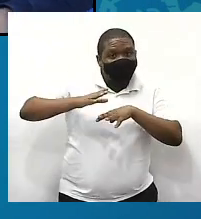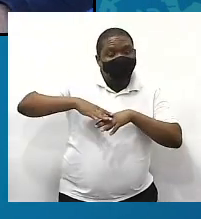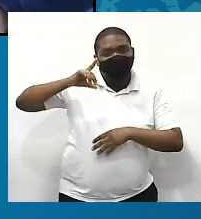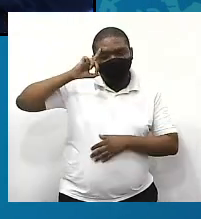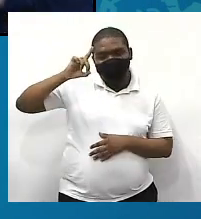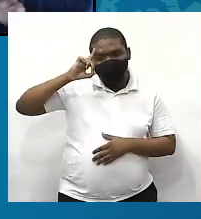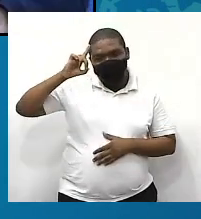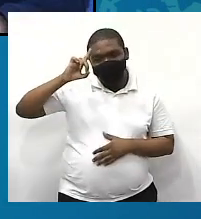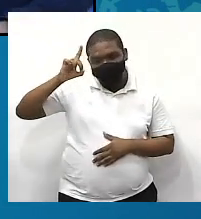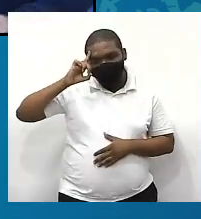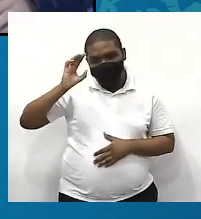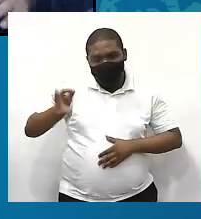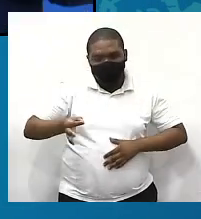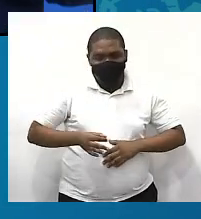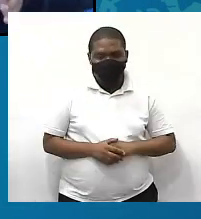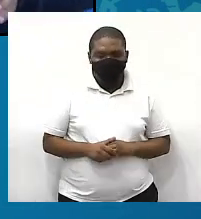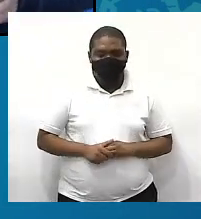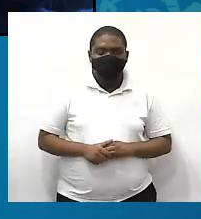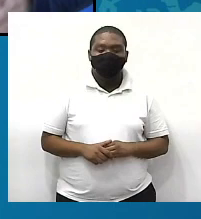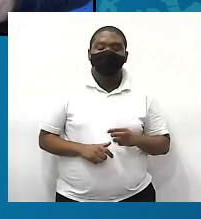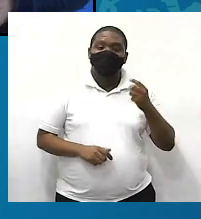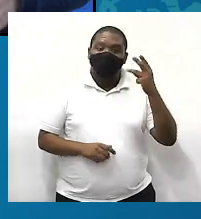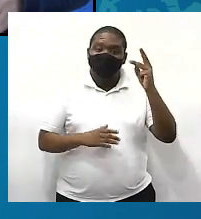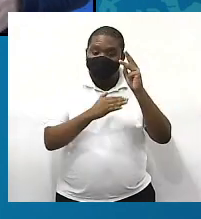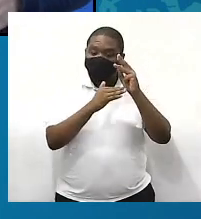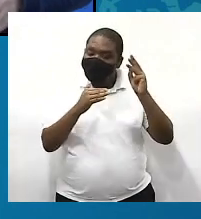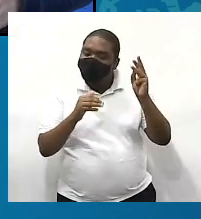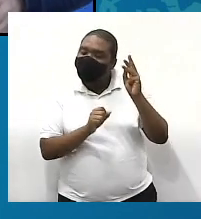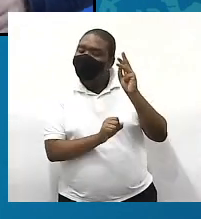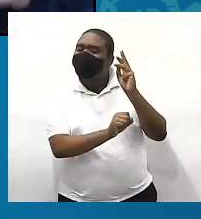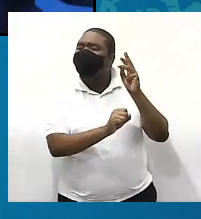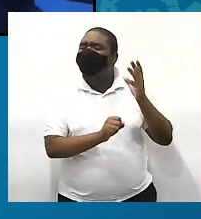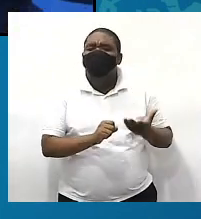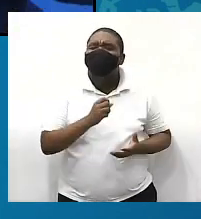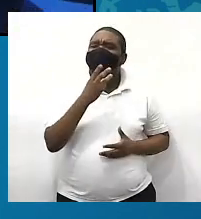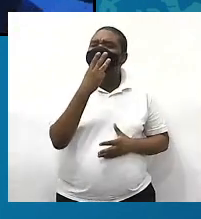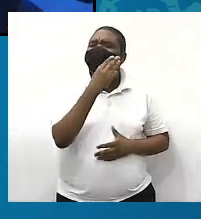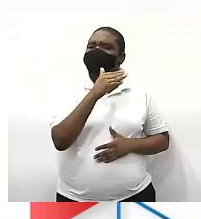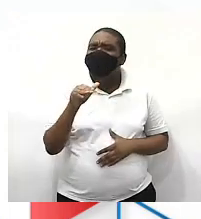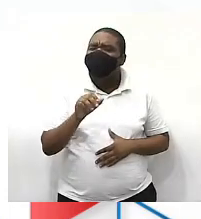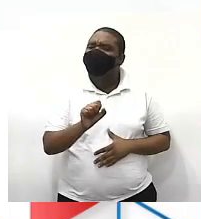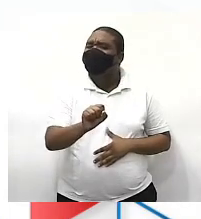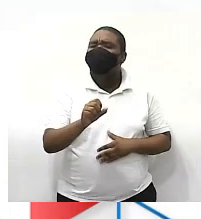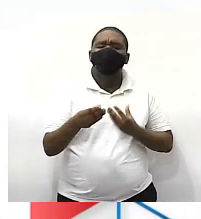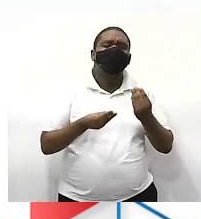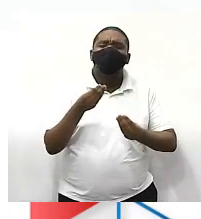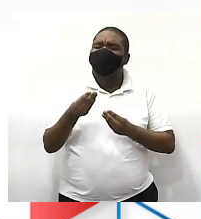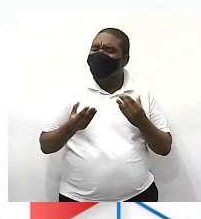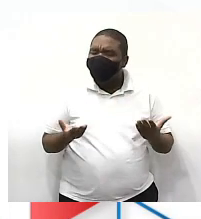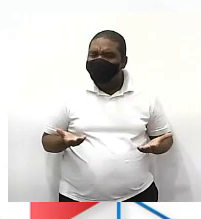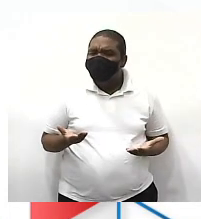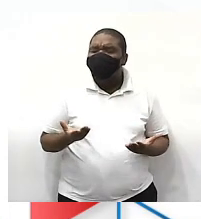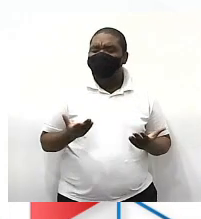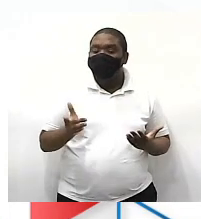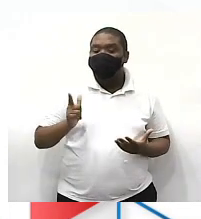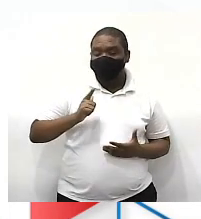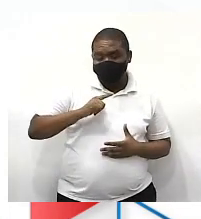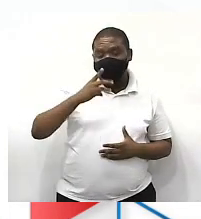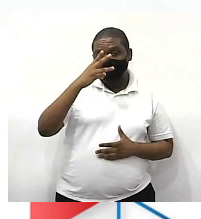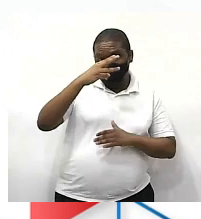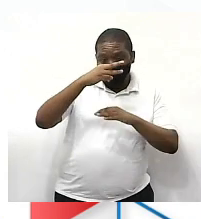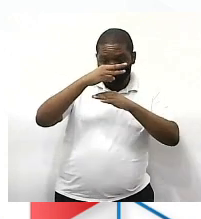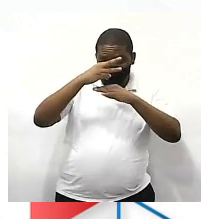tá ok? Vamos lá. Bom, 3/8, como é que funciona? Eu peguei um item da tirinha, 3/8,